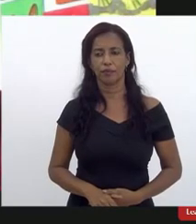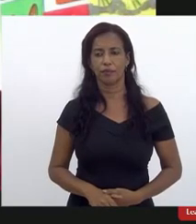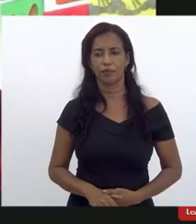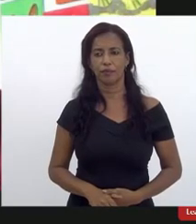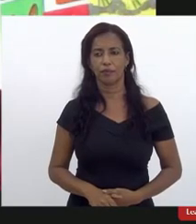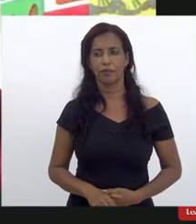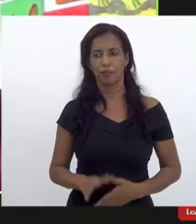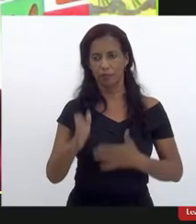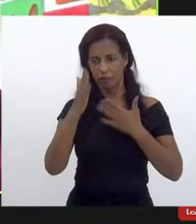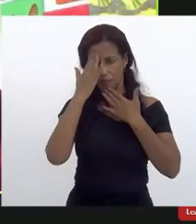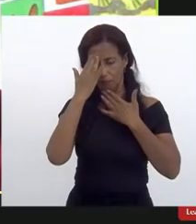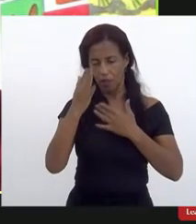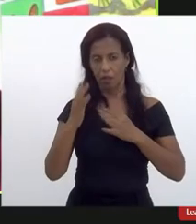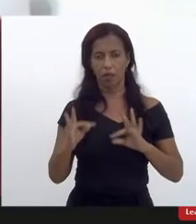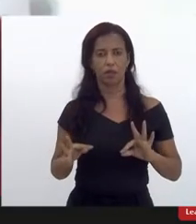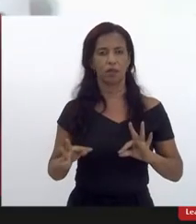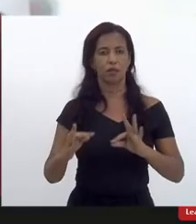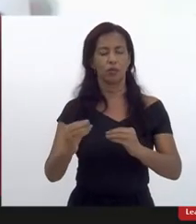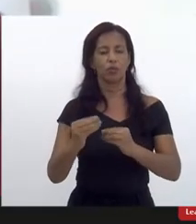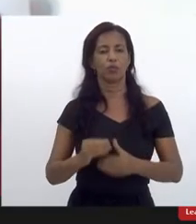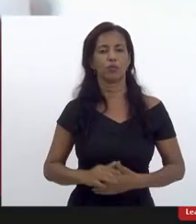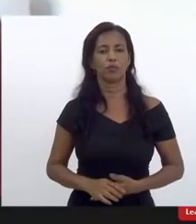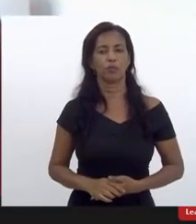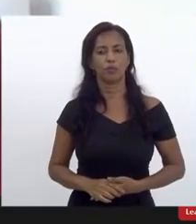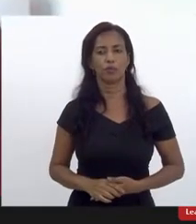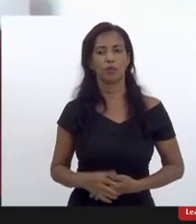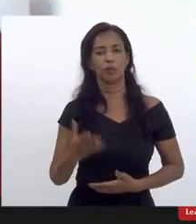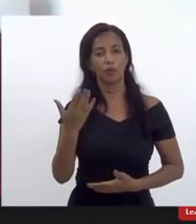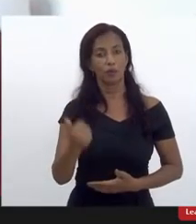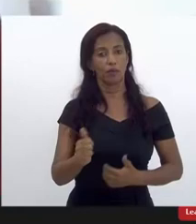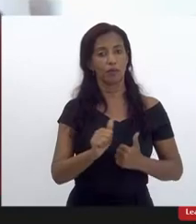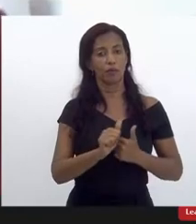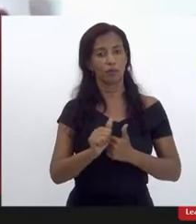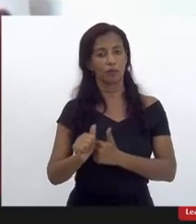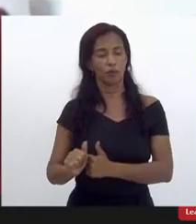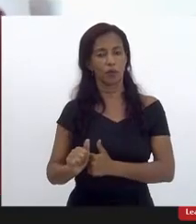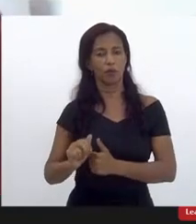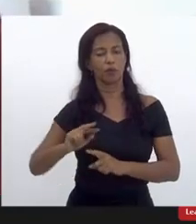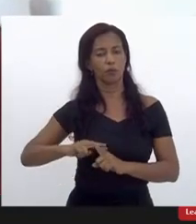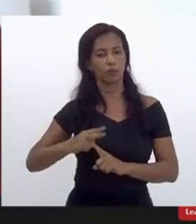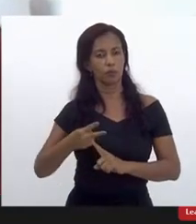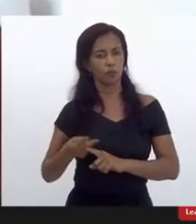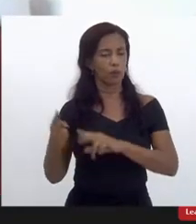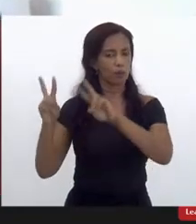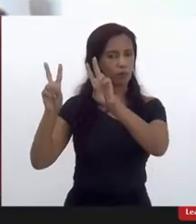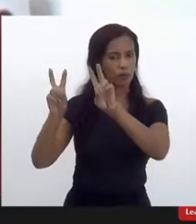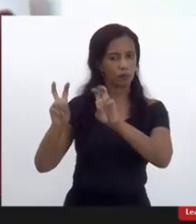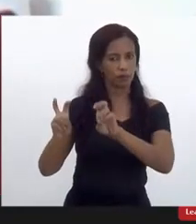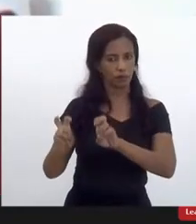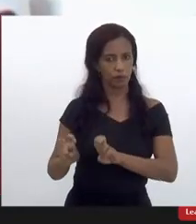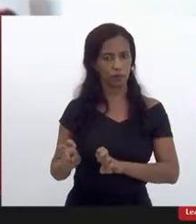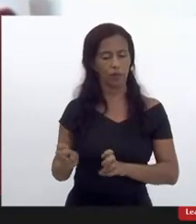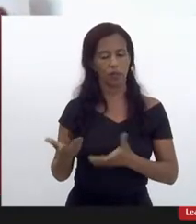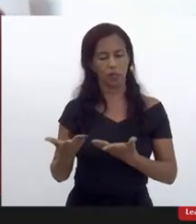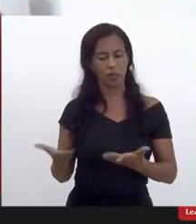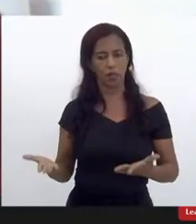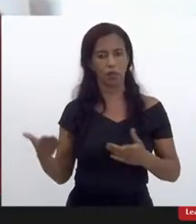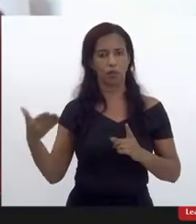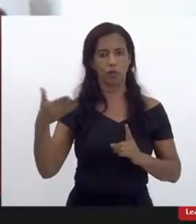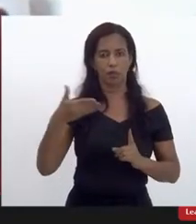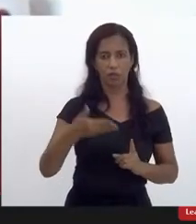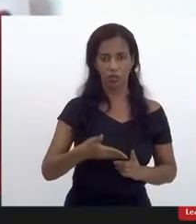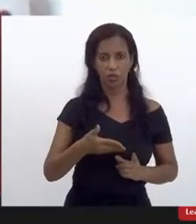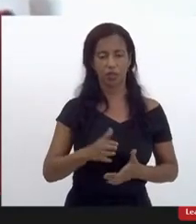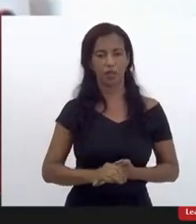Eu agradeço a presença de todas e todos. Vamos acompanhar aí, então, o desdobramento desses temas. Saímos daqui com essa indicação de